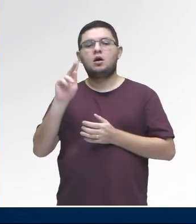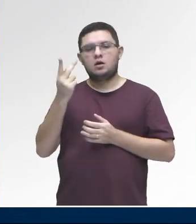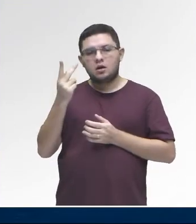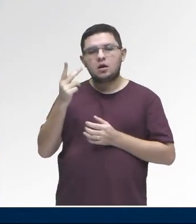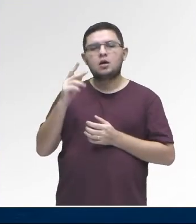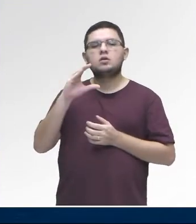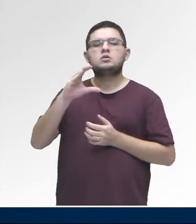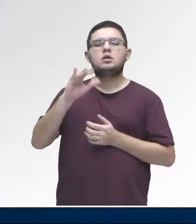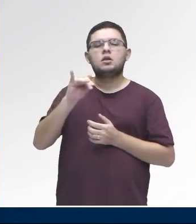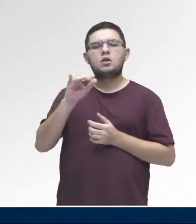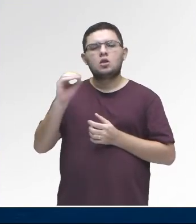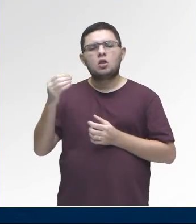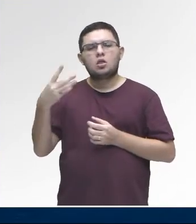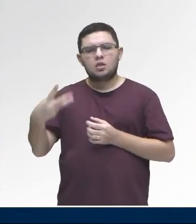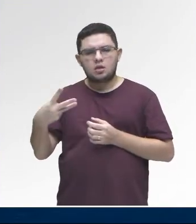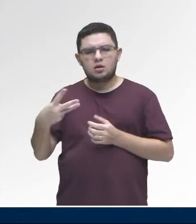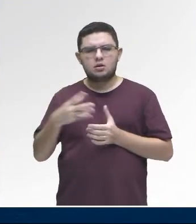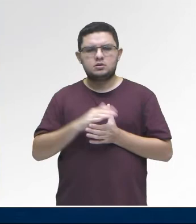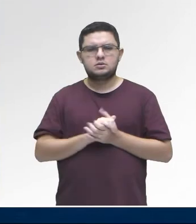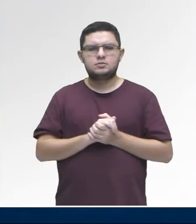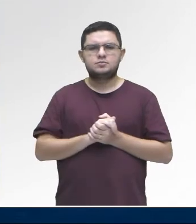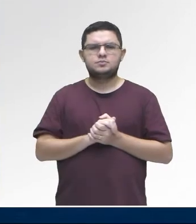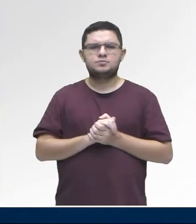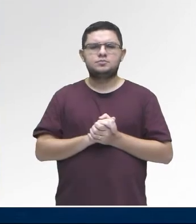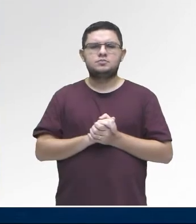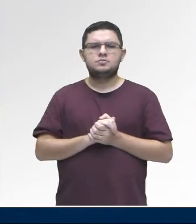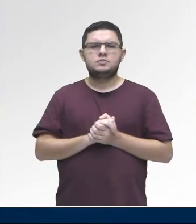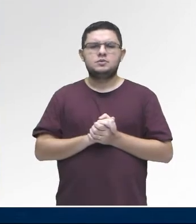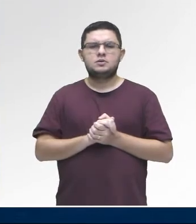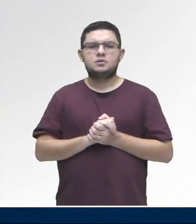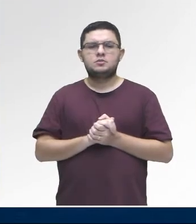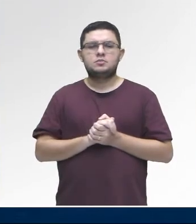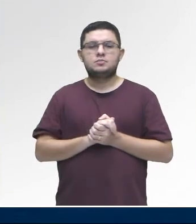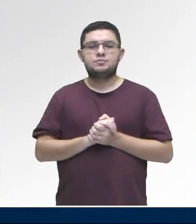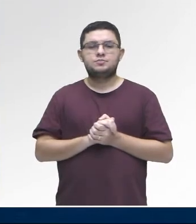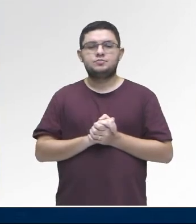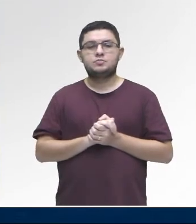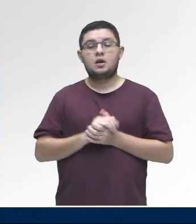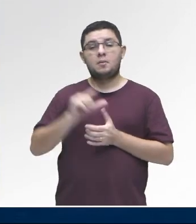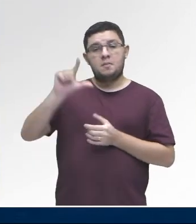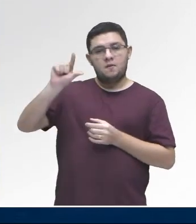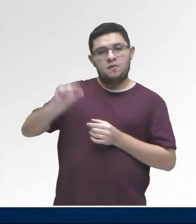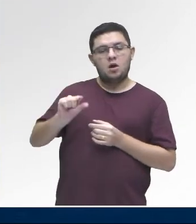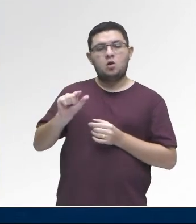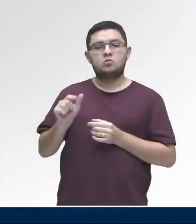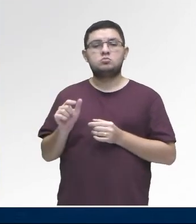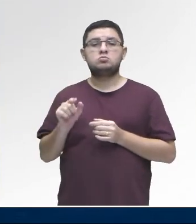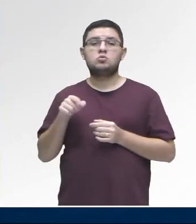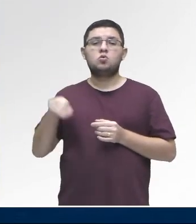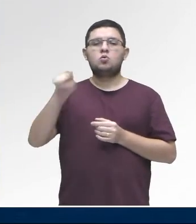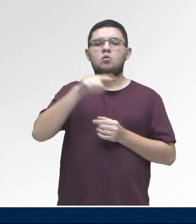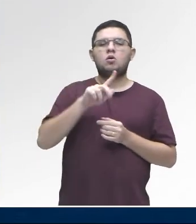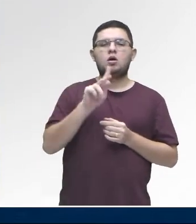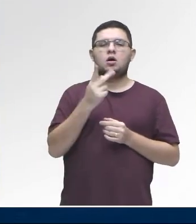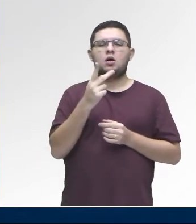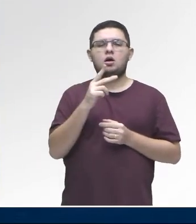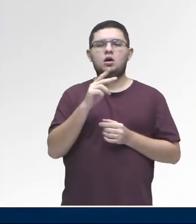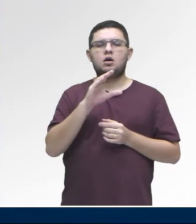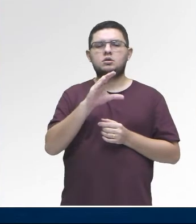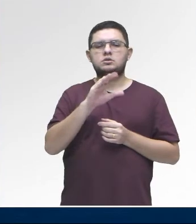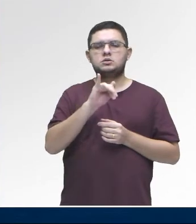clórico é mais fraco que o ácido